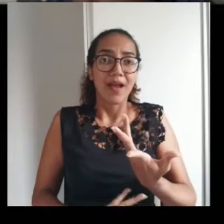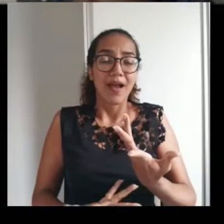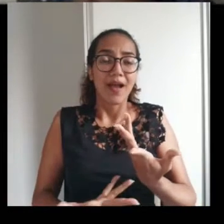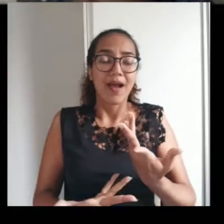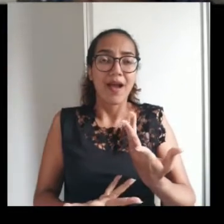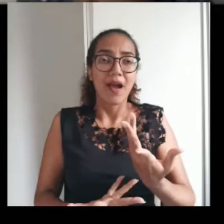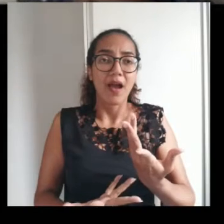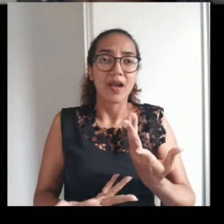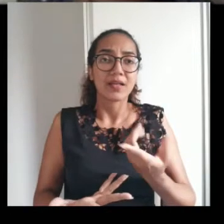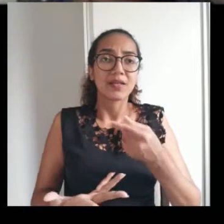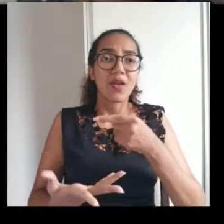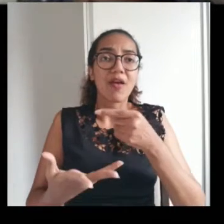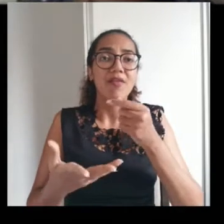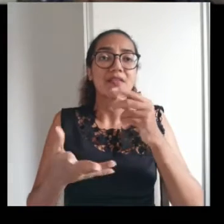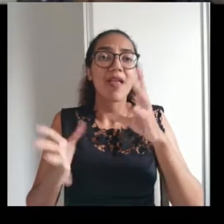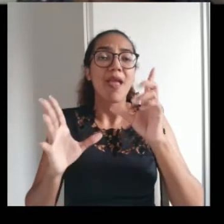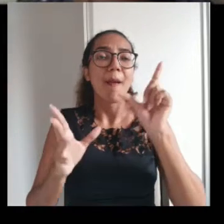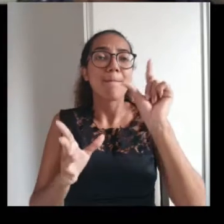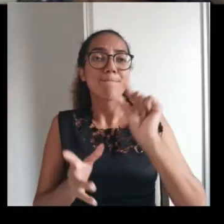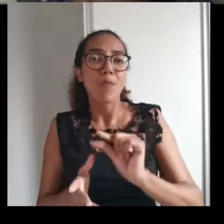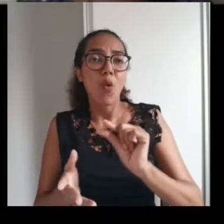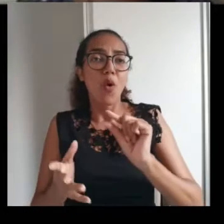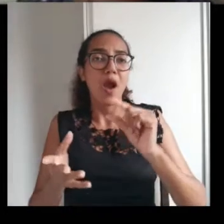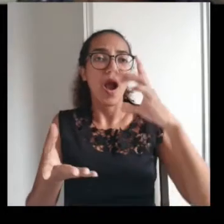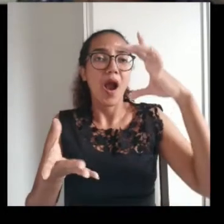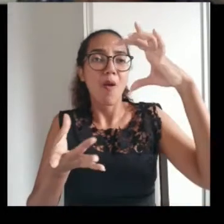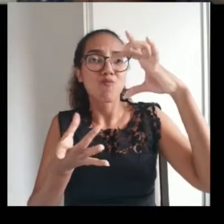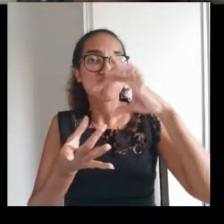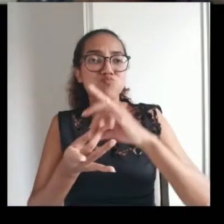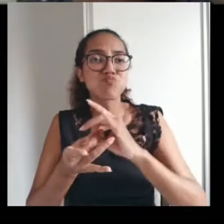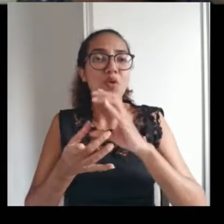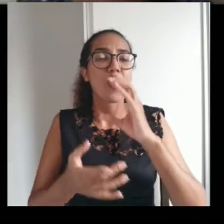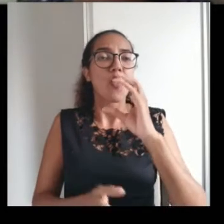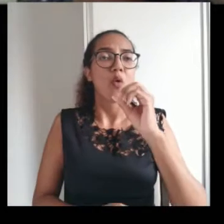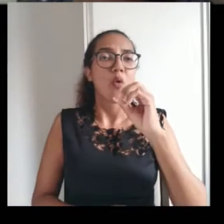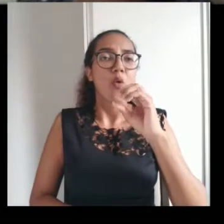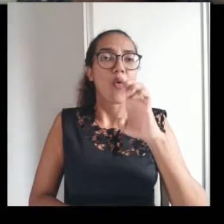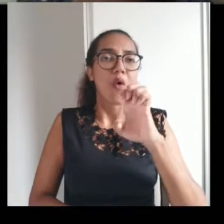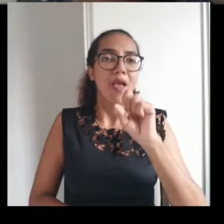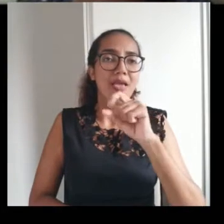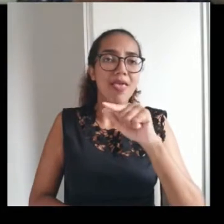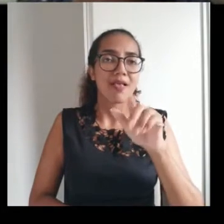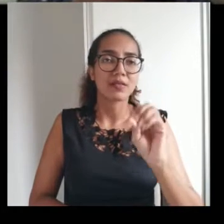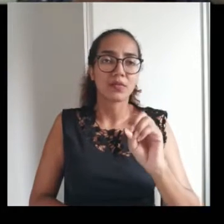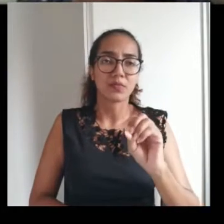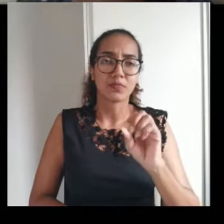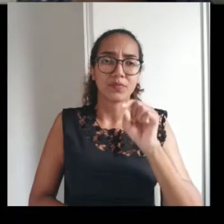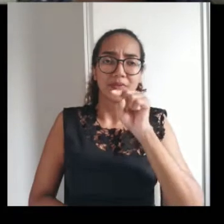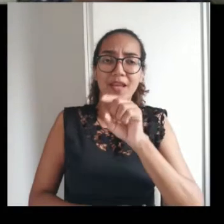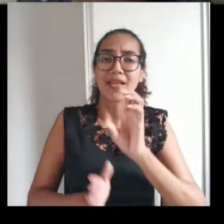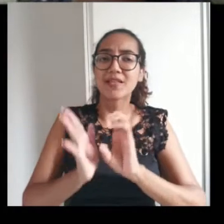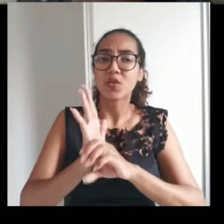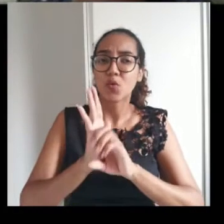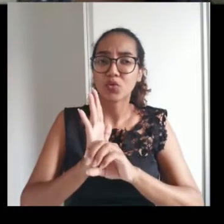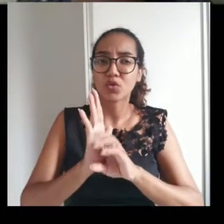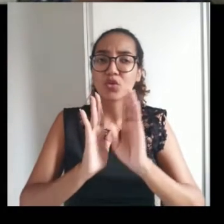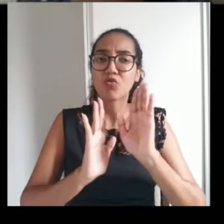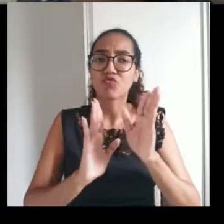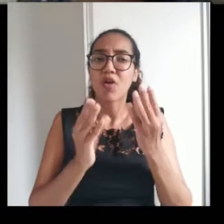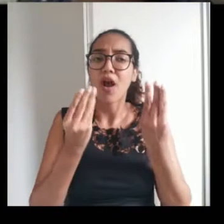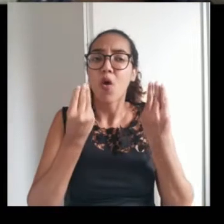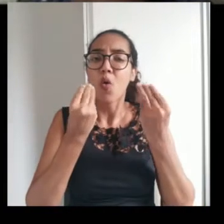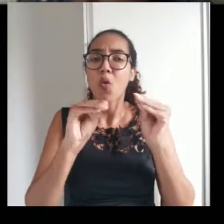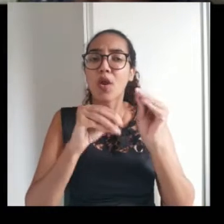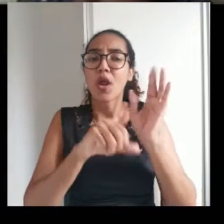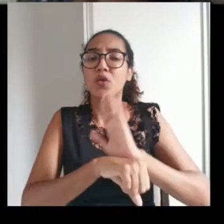vai ter uma baixa coesão. Isso é uma coisa que eu explico, esse conceito aqui de coesão, lá no vídeo que eu publiquei sobre arquitetura,